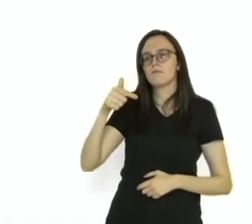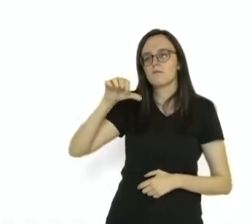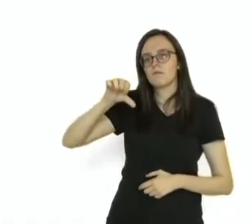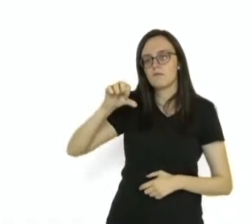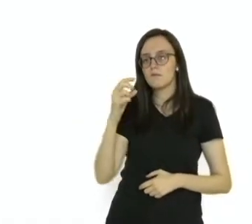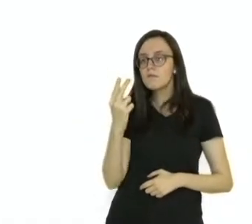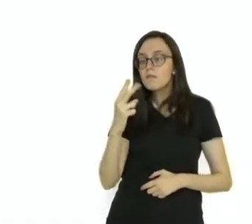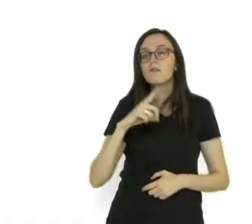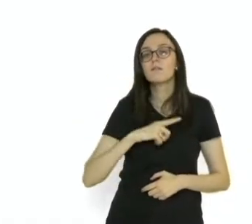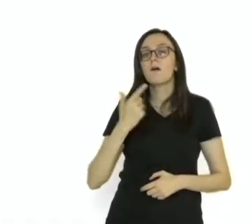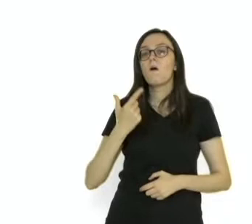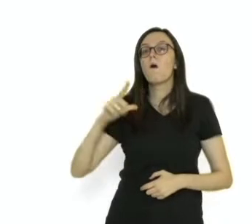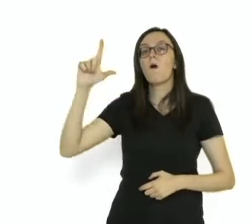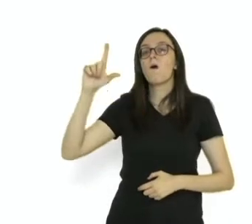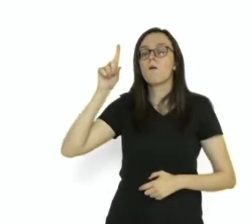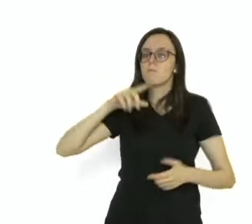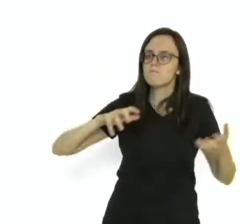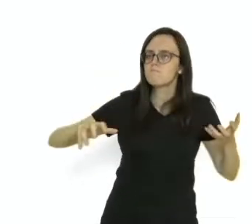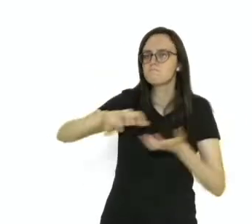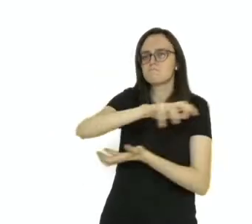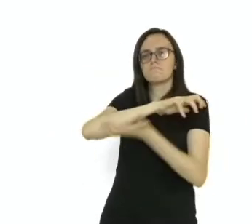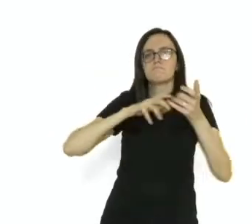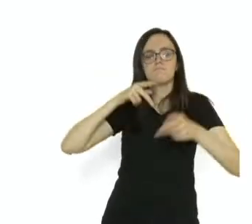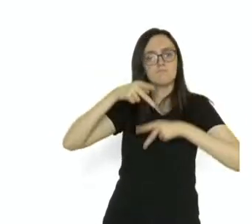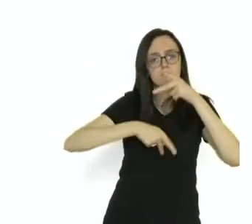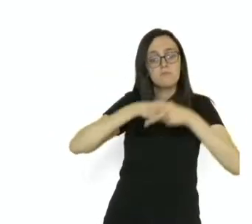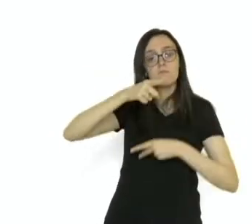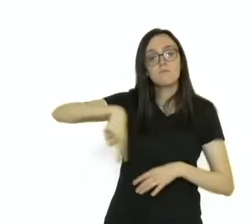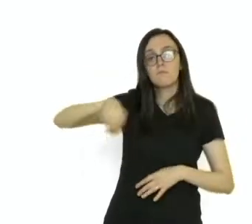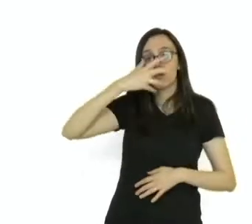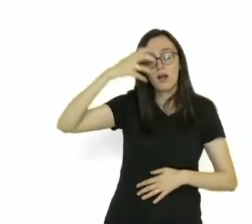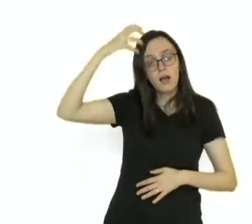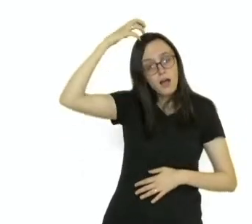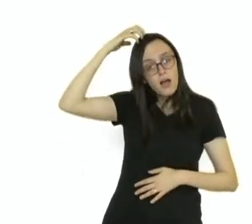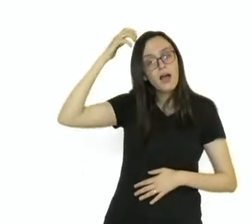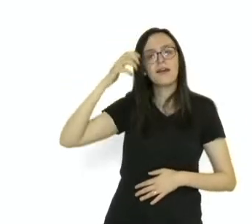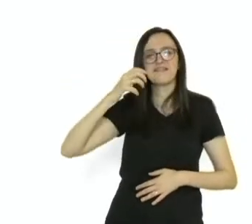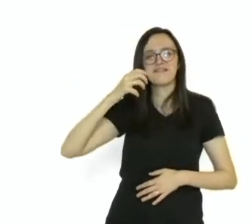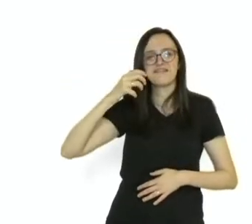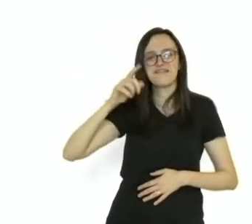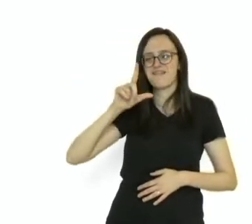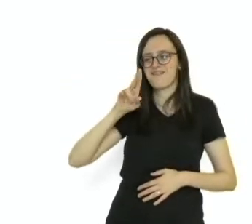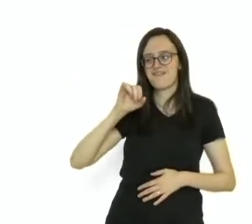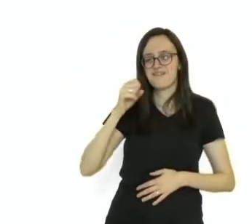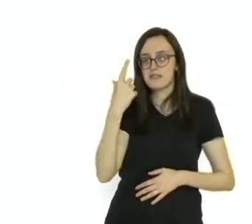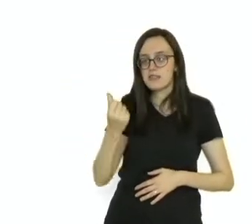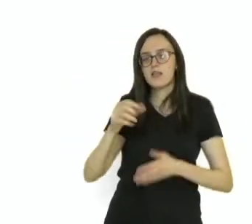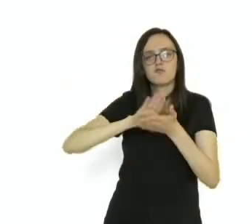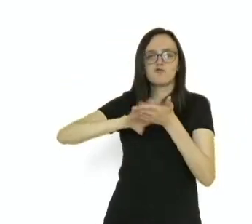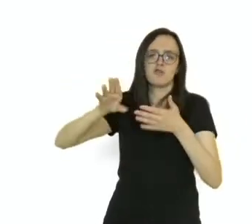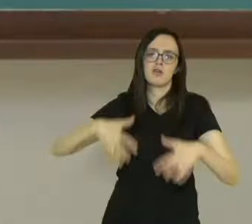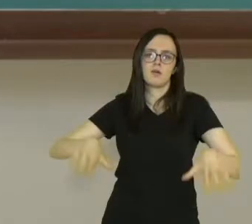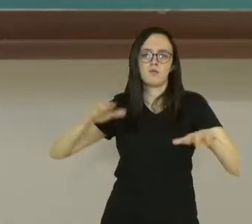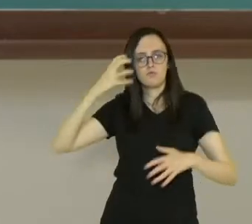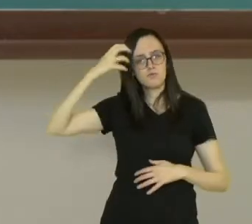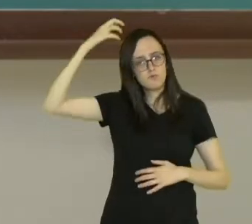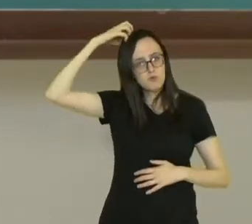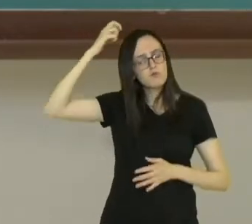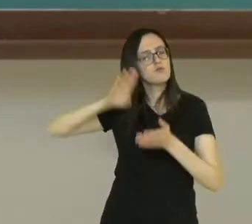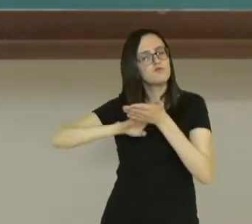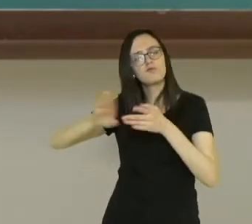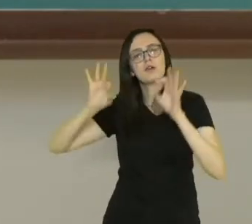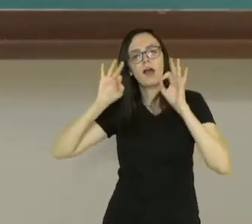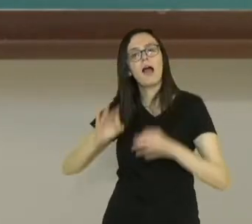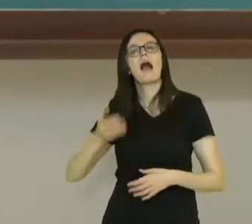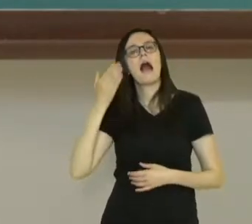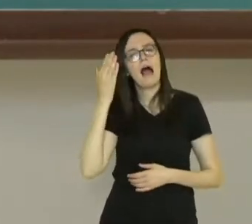1792 houve uma grande revolta popular e o rei Luís XVI ele vai acabar sendo destronado. Ele vai ser destronado,